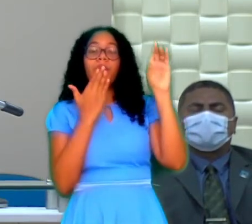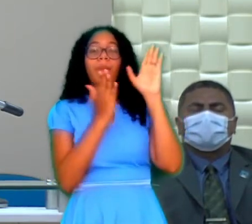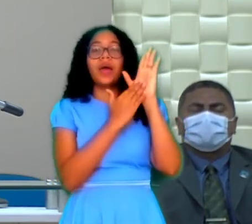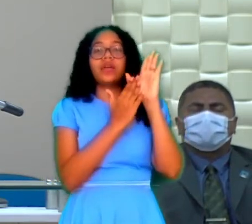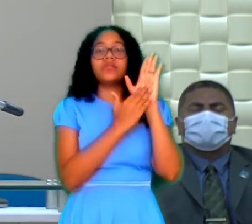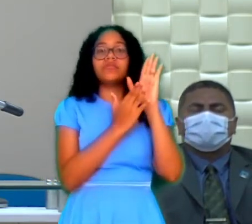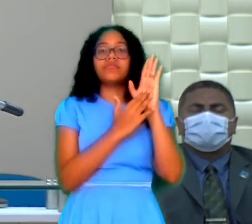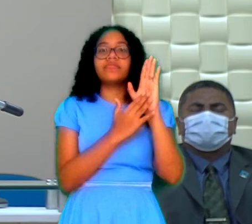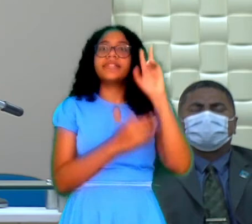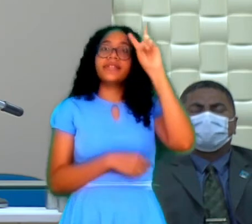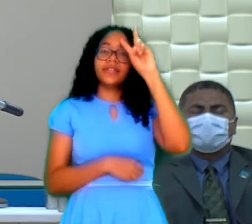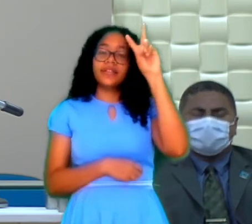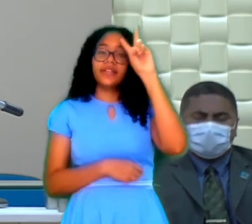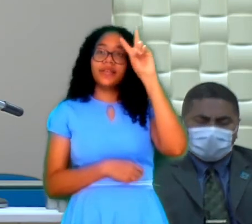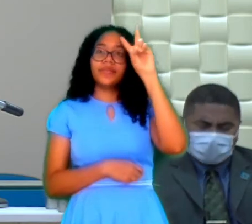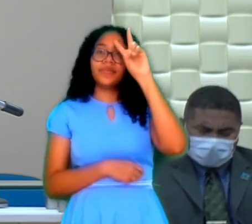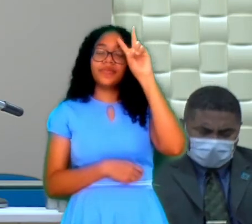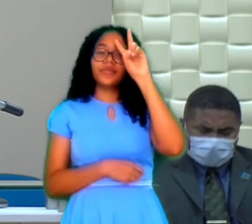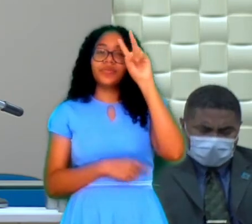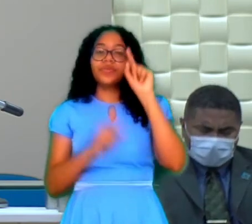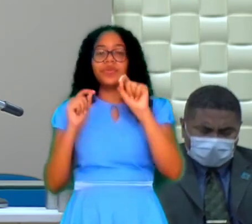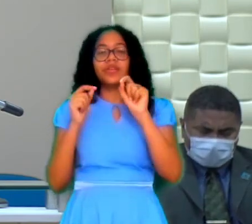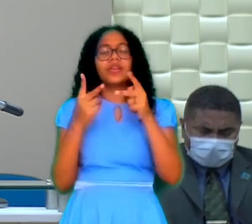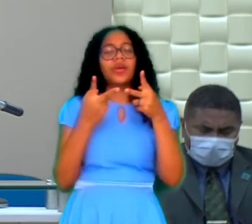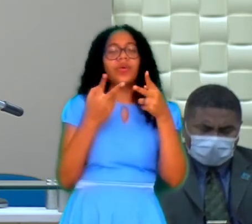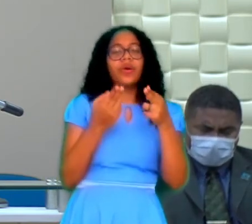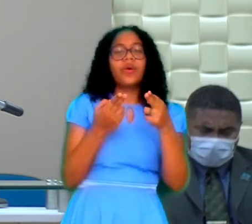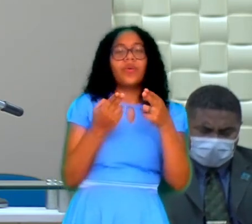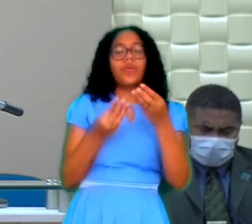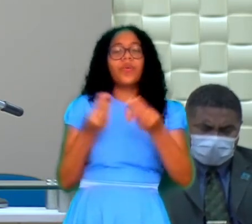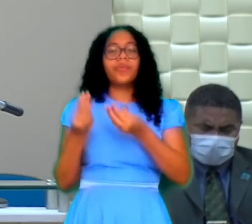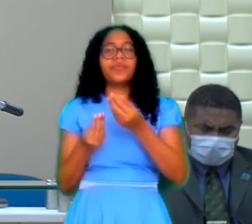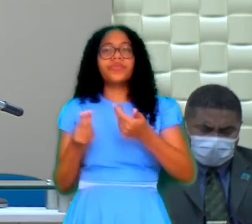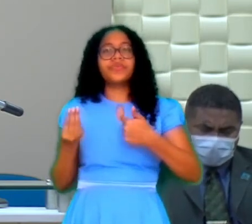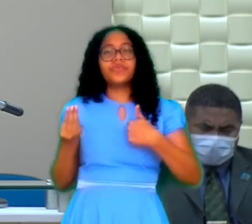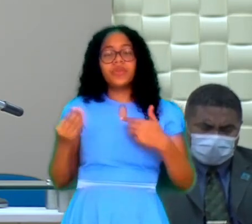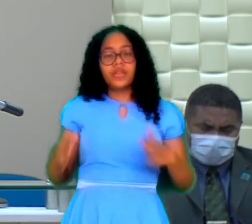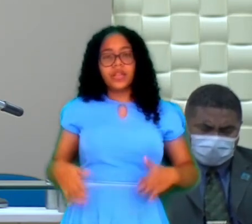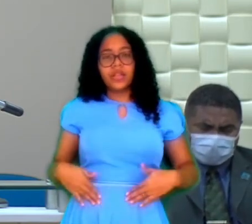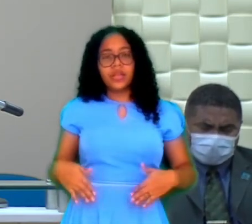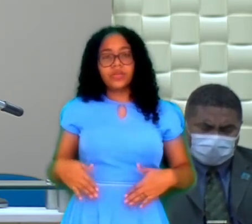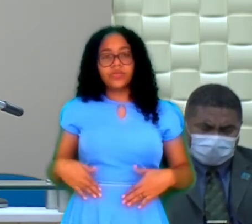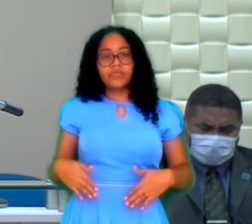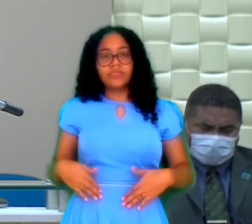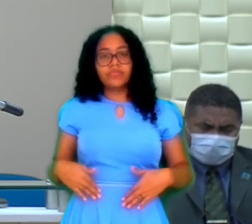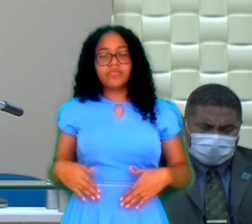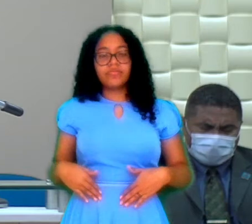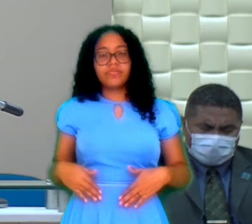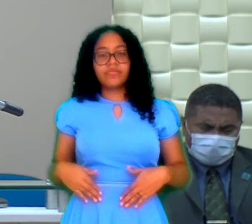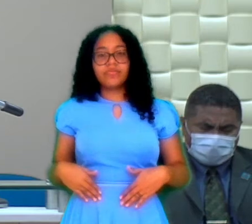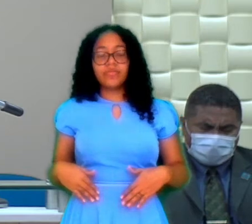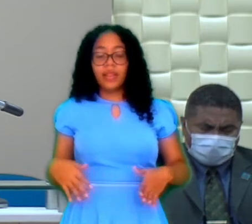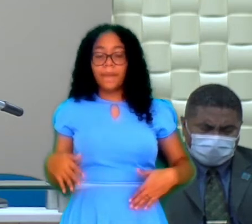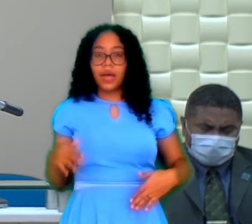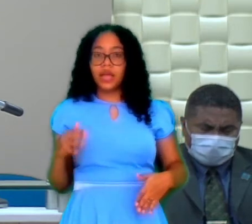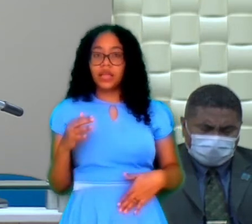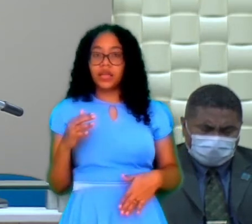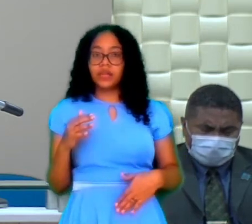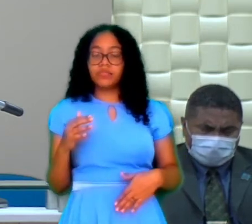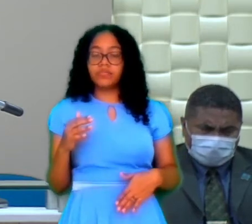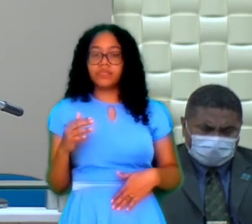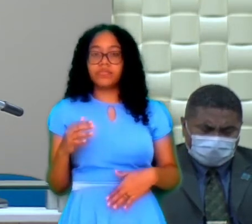vocês. Aí agora os marinheiros, por isso a Bíblia vai dizer que agora o mar está tempestuoso contra